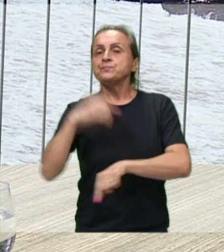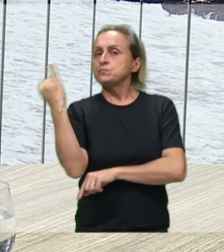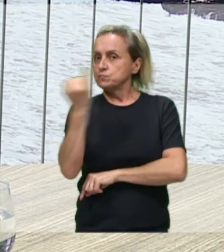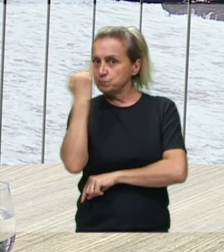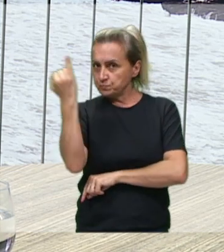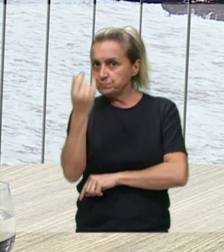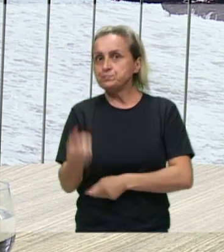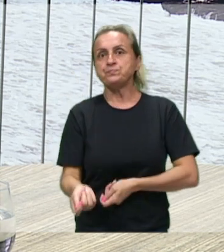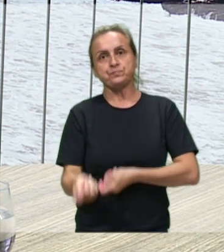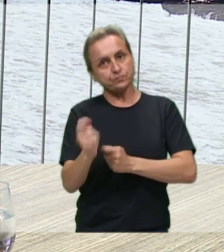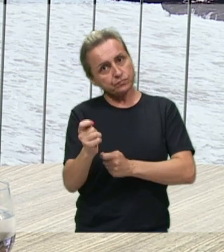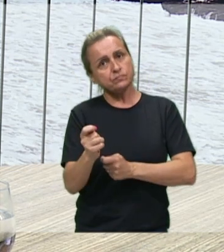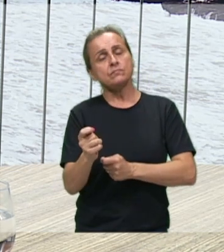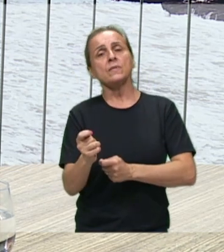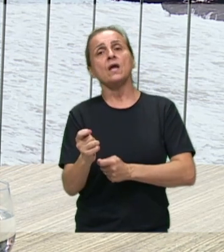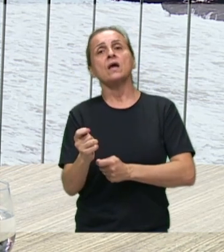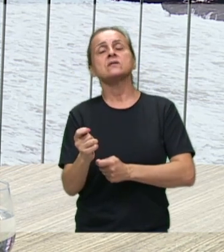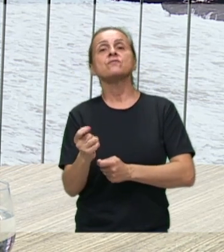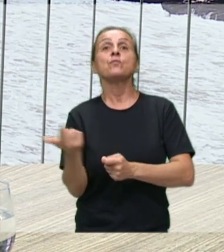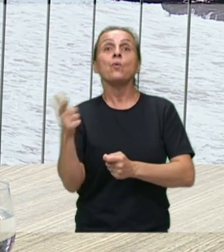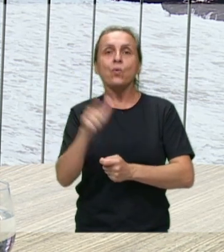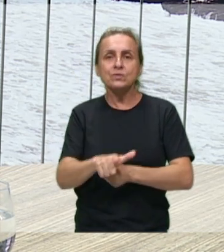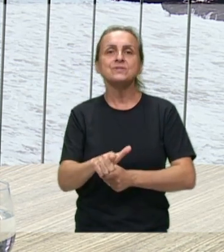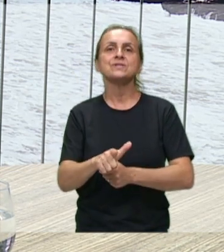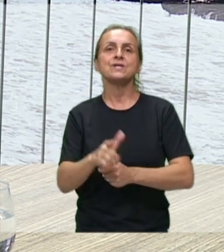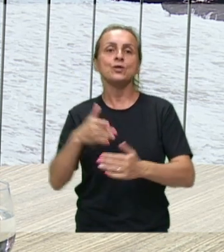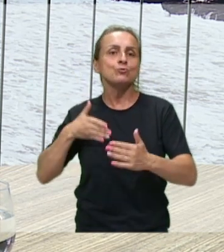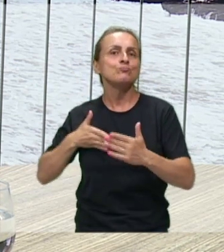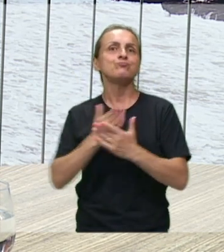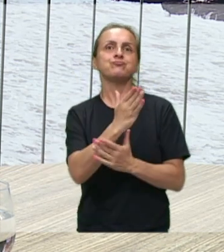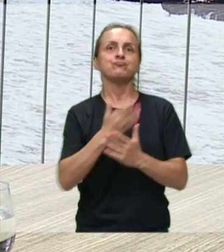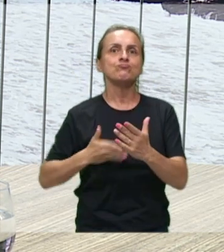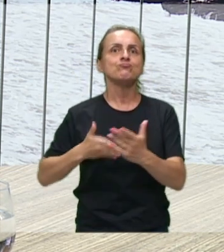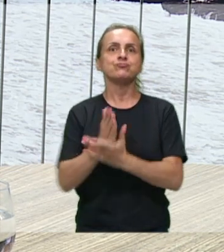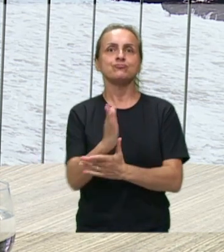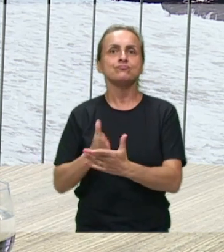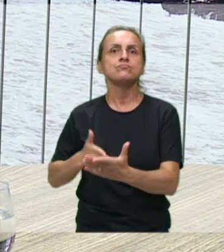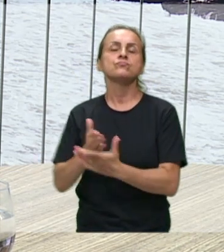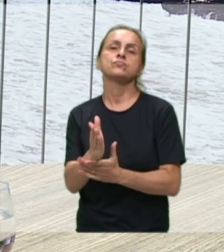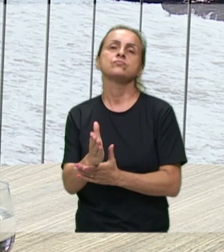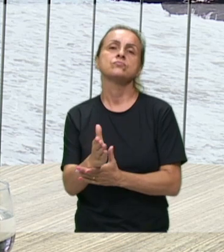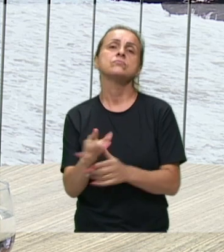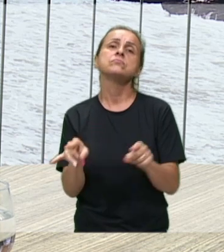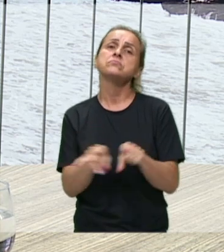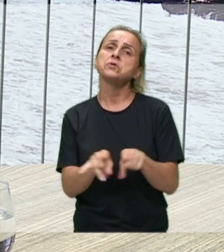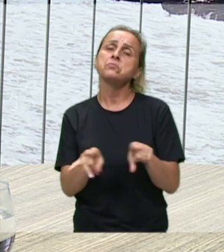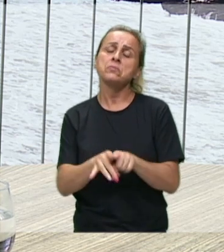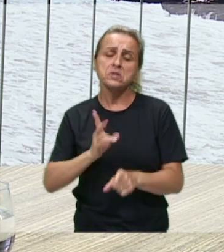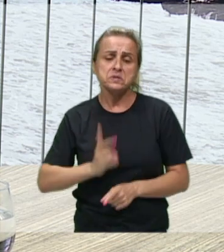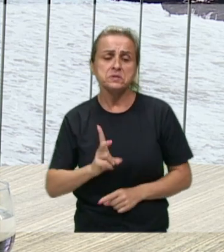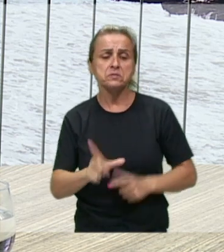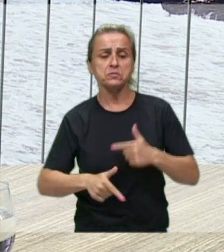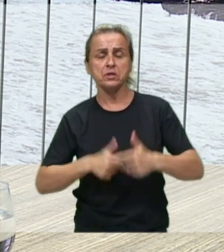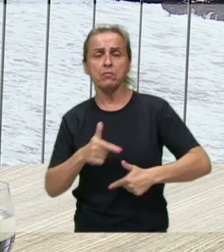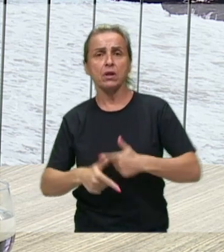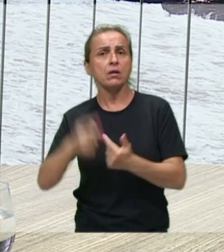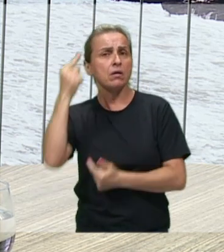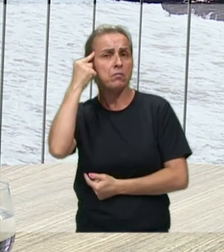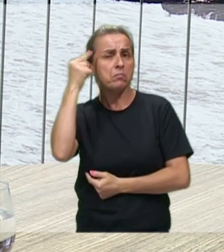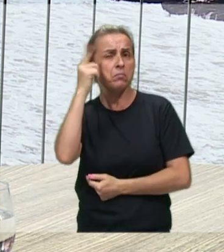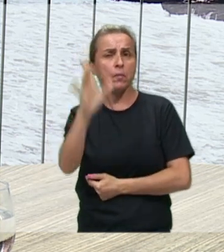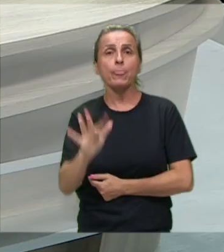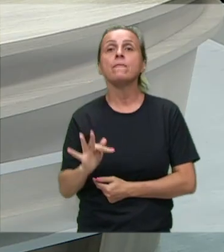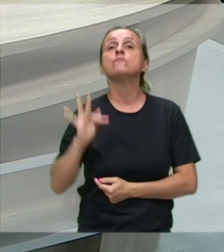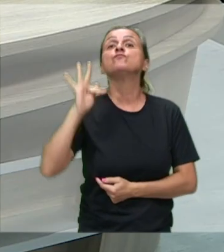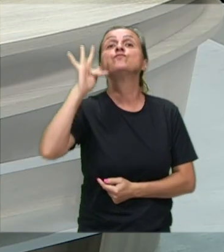criando, rompendo os obstáculos e, consequentemente, a gente vai trabalhando de um modo sempre pensando na pesca daqui a tantos anos.